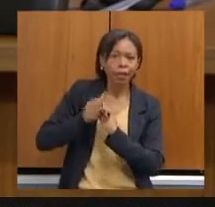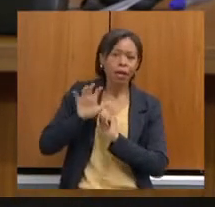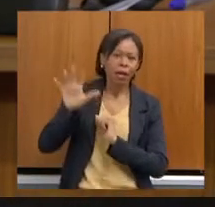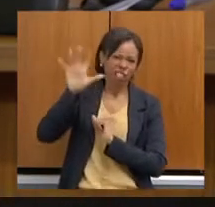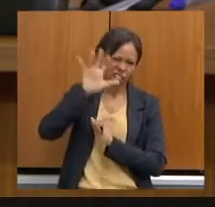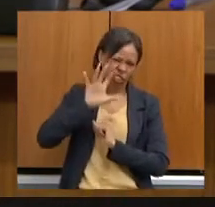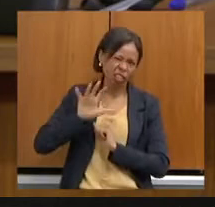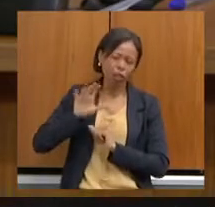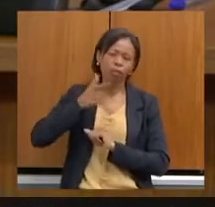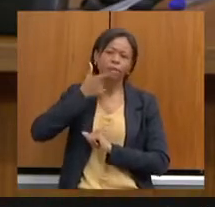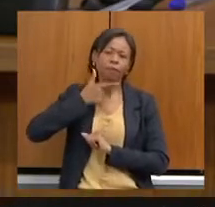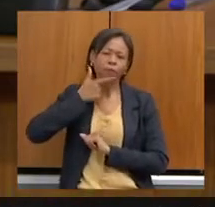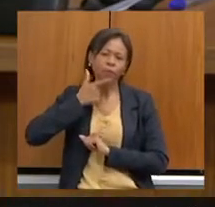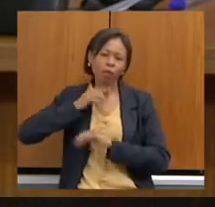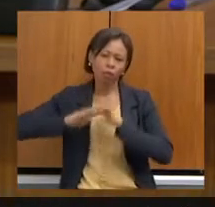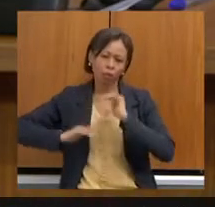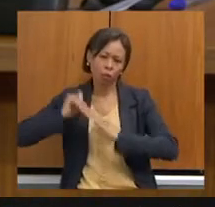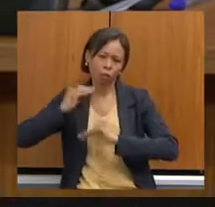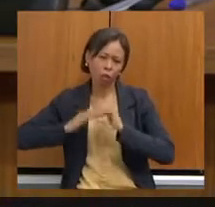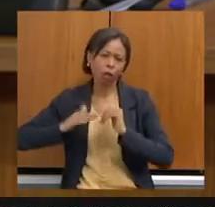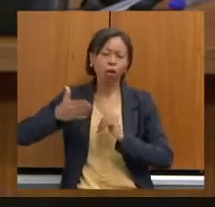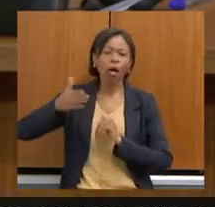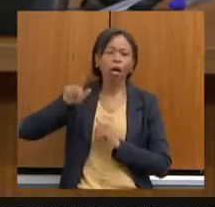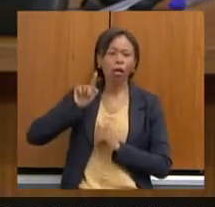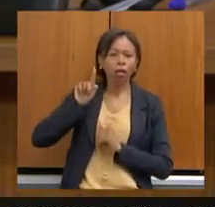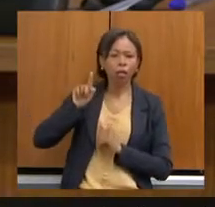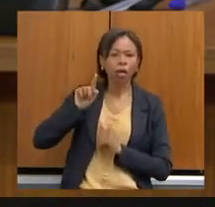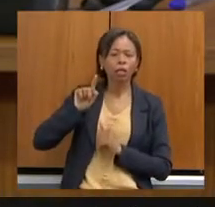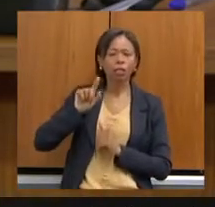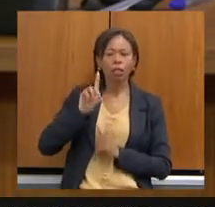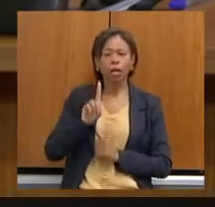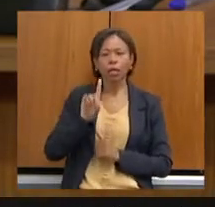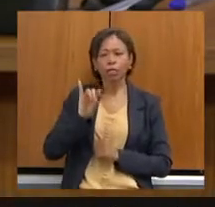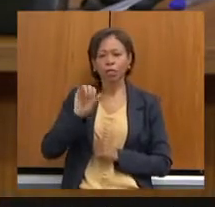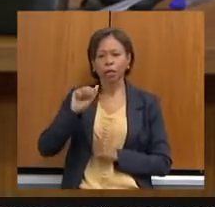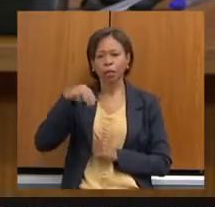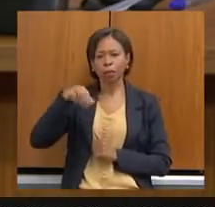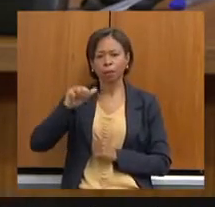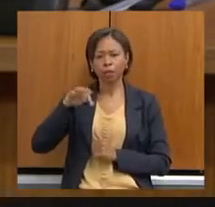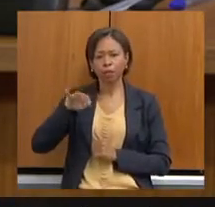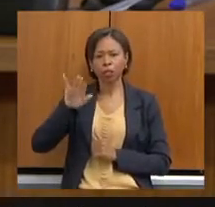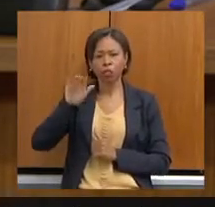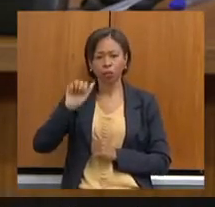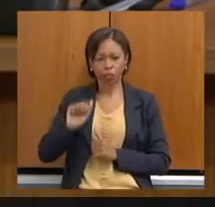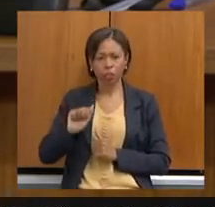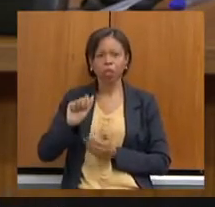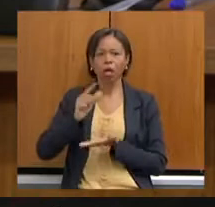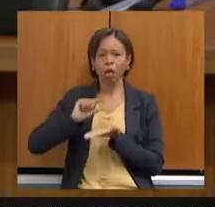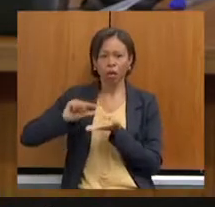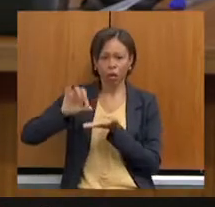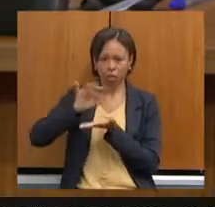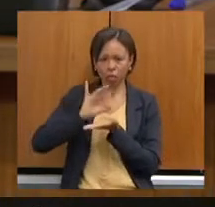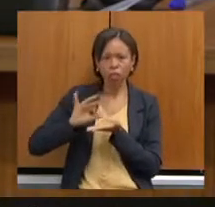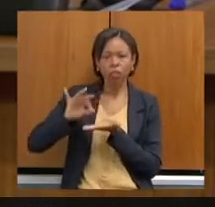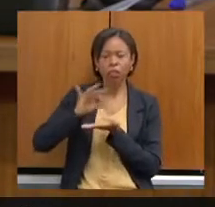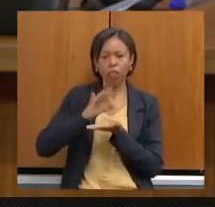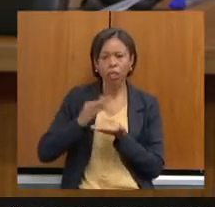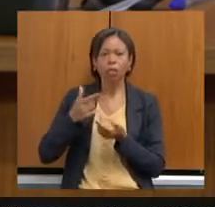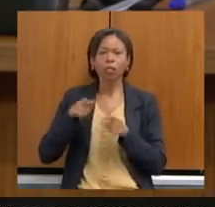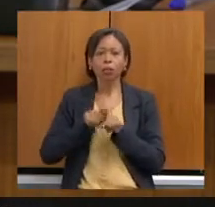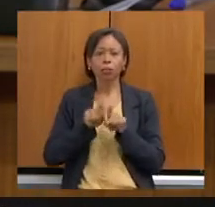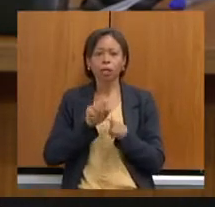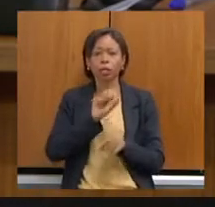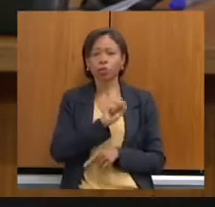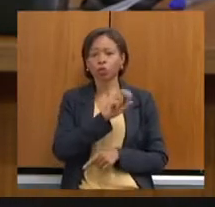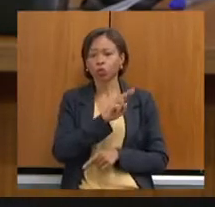e temos também trabalhando com outras regiões de queijos artesanais Especialmente na região de sócio II